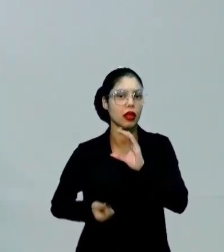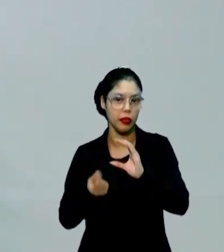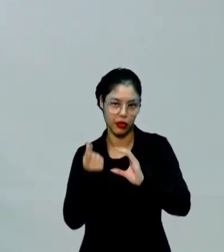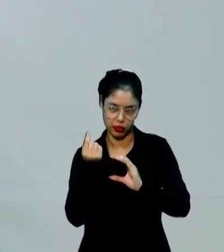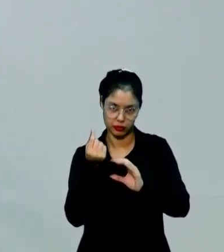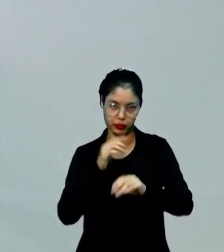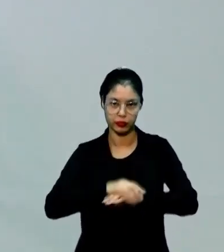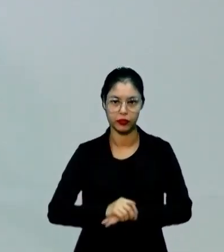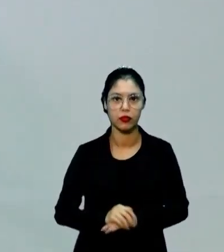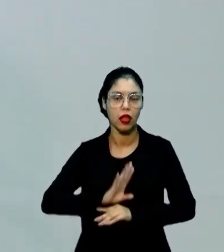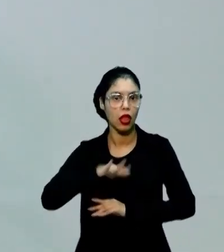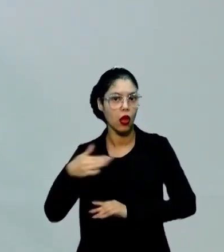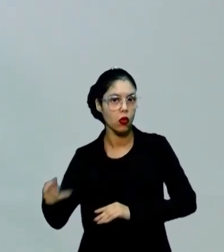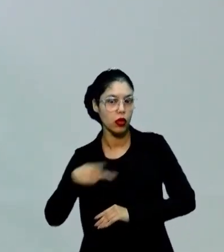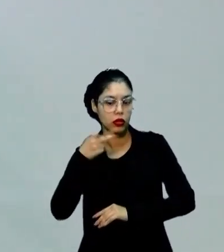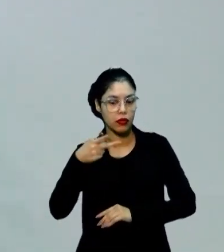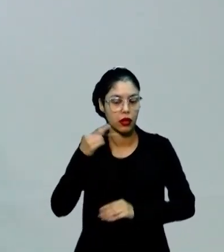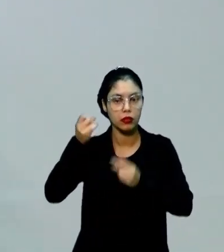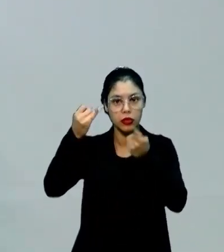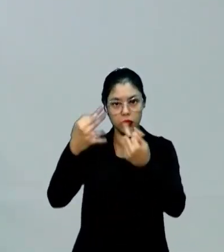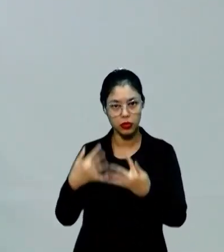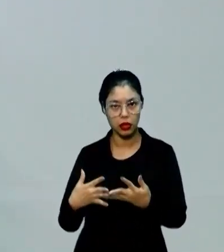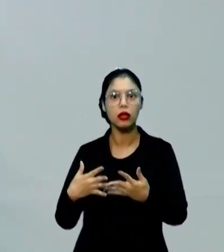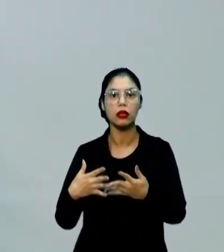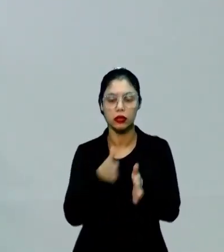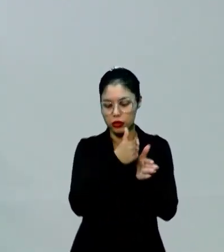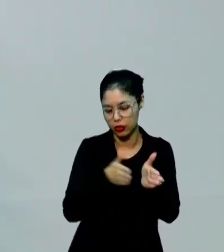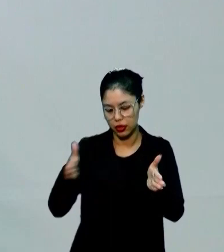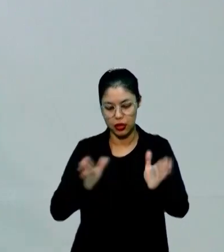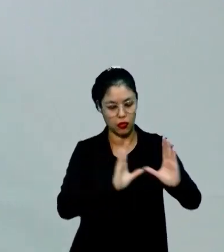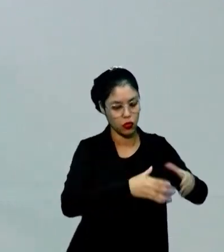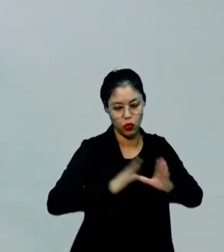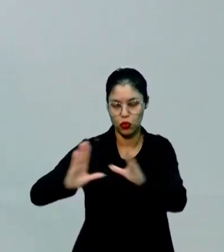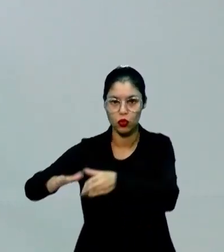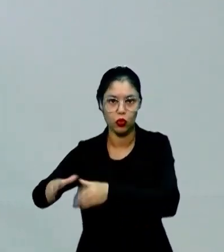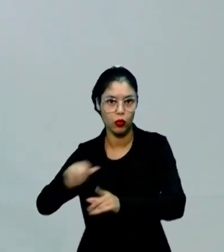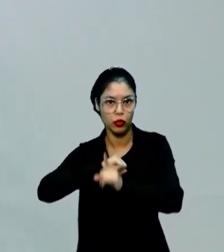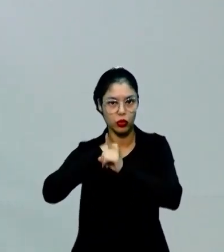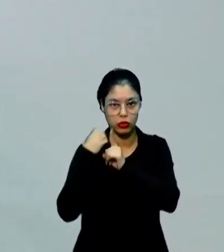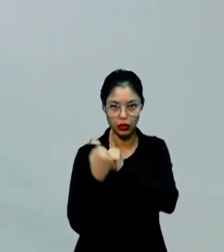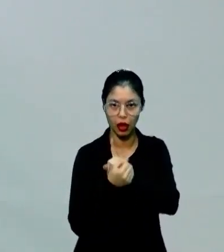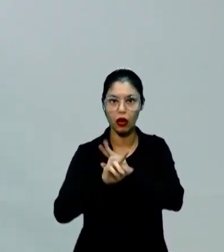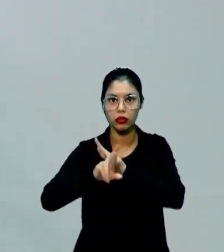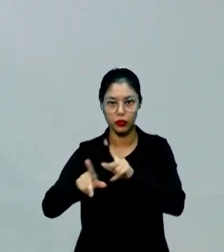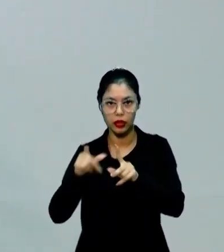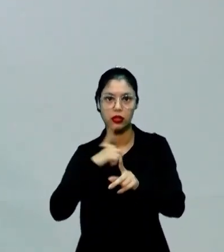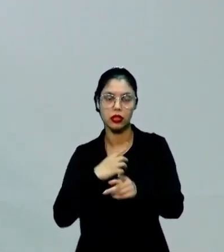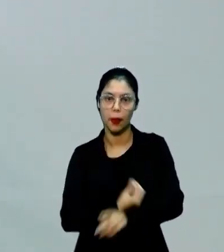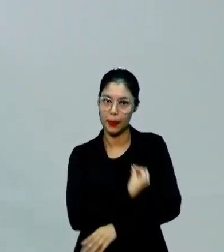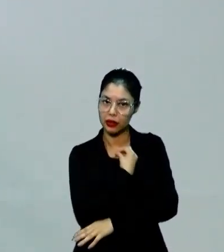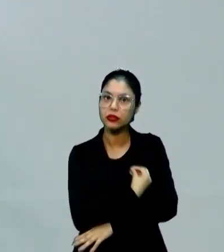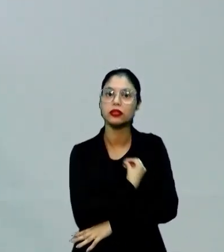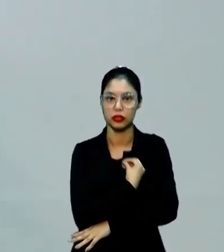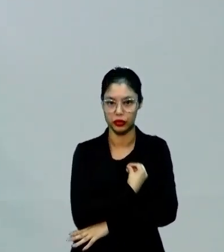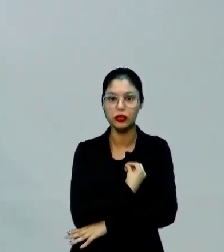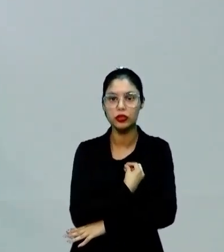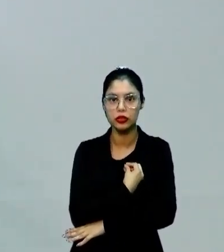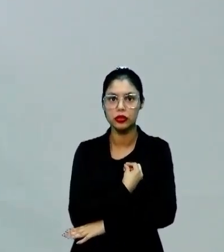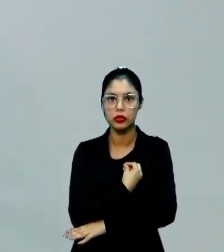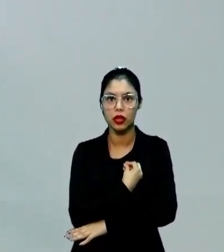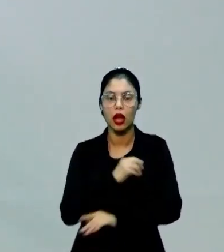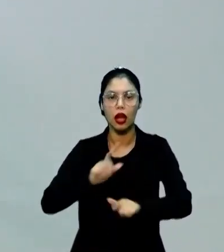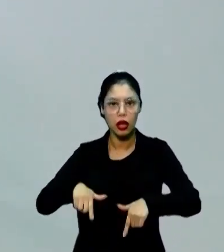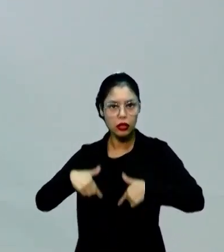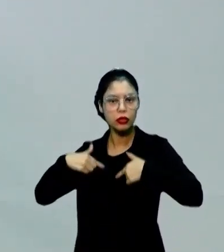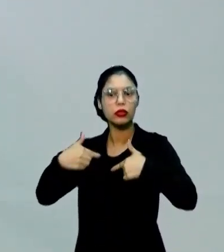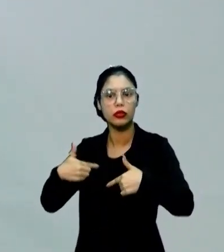capitalista. Quando nós tratamos das classes sociais, por exemplo, é muito presente no marxismo a defesa